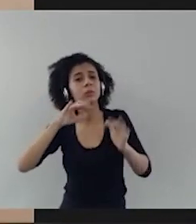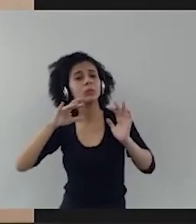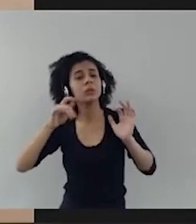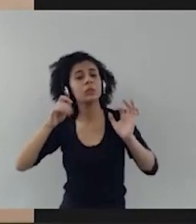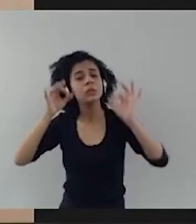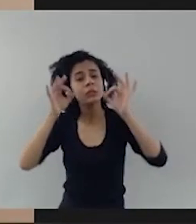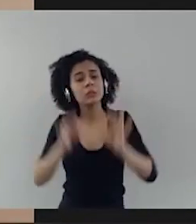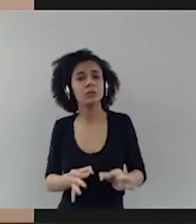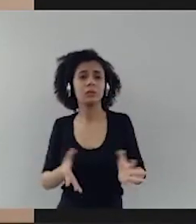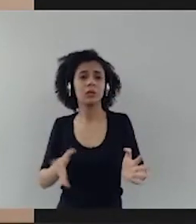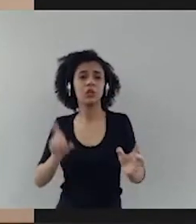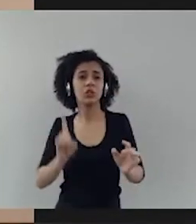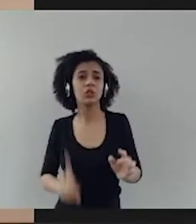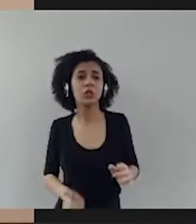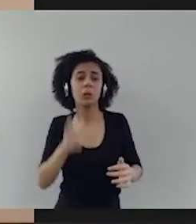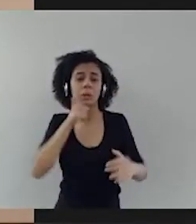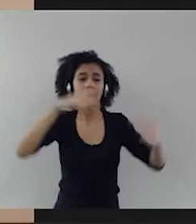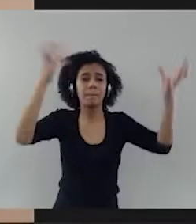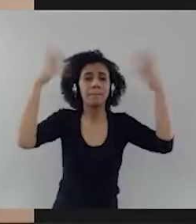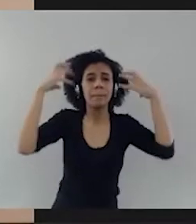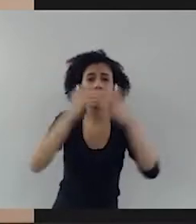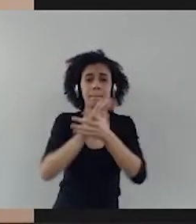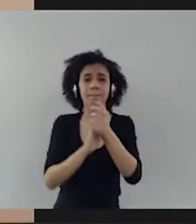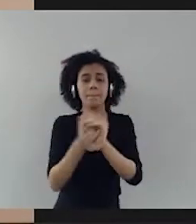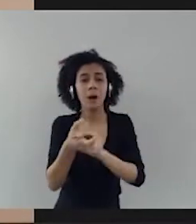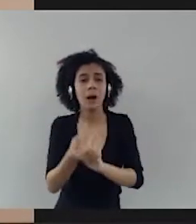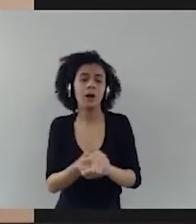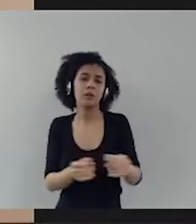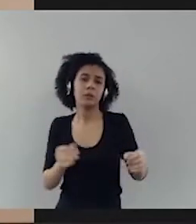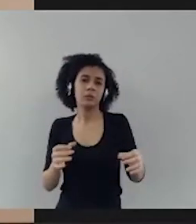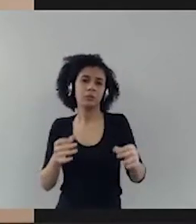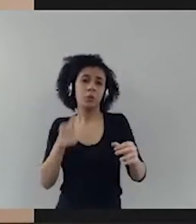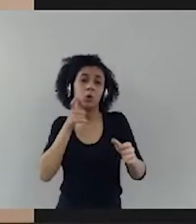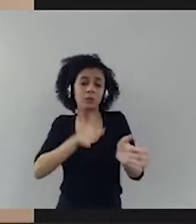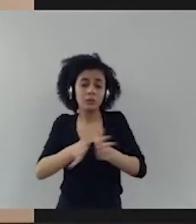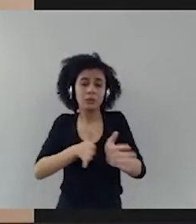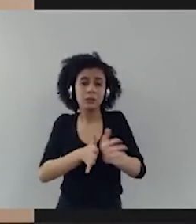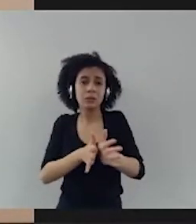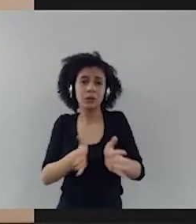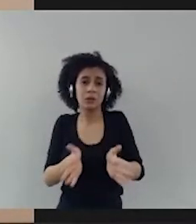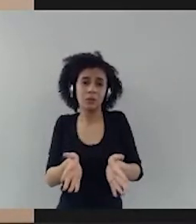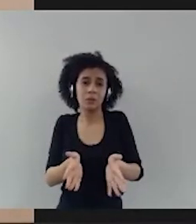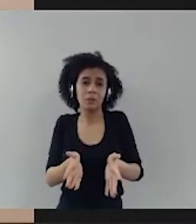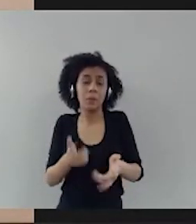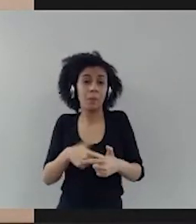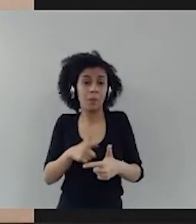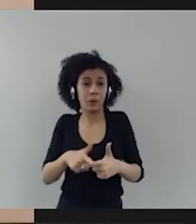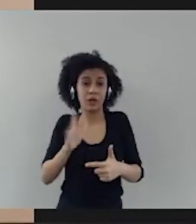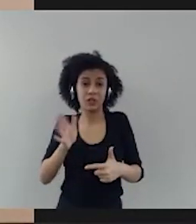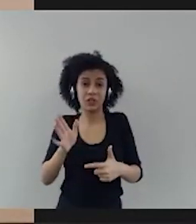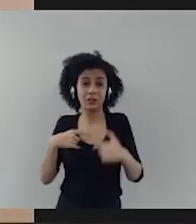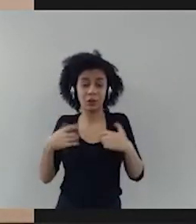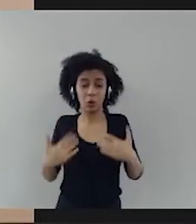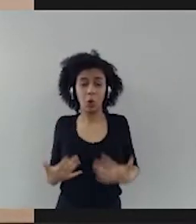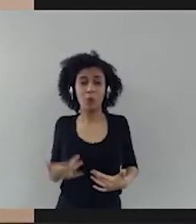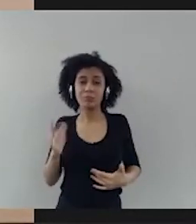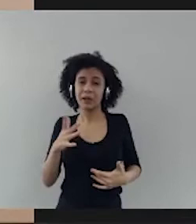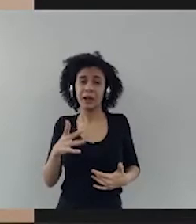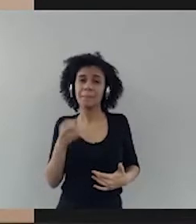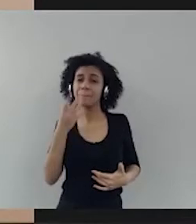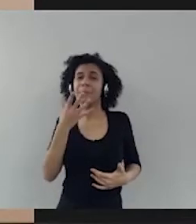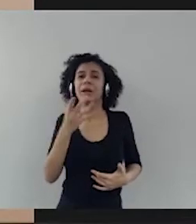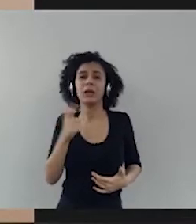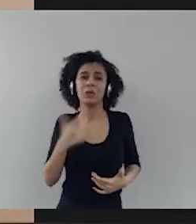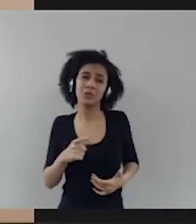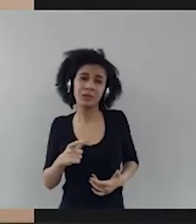que elas pudessem, então, tomar banho, lavar a mão, ter acesso a saneamento, já que elas já têm o corpo debilitado, já